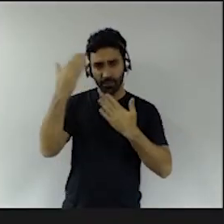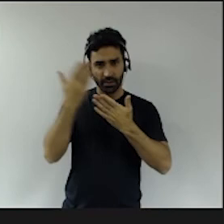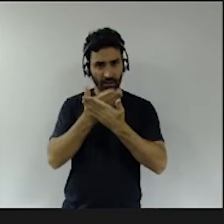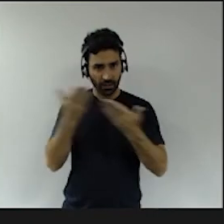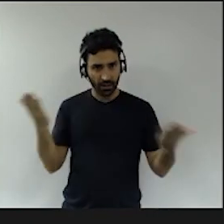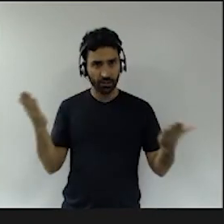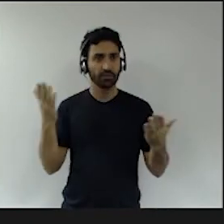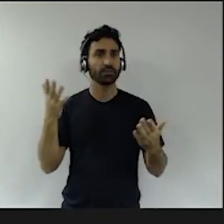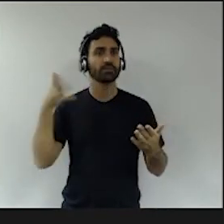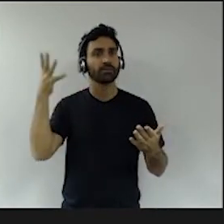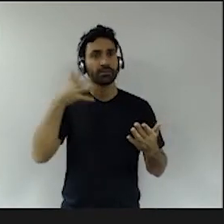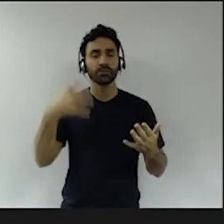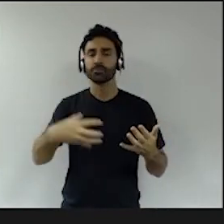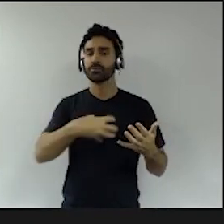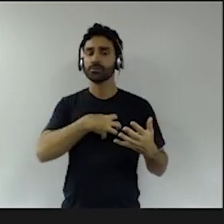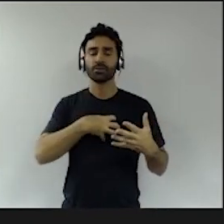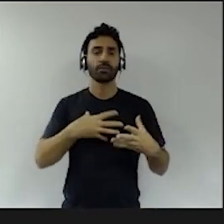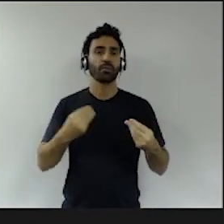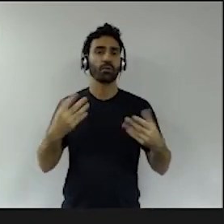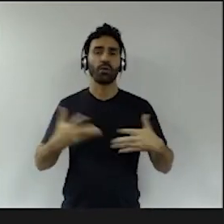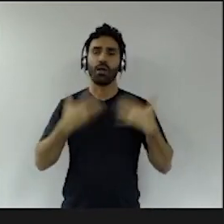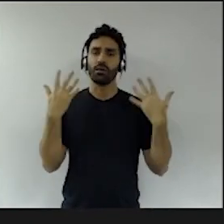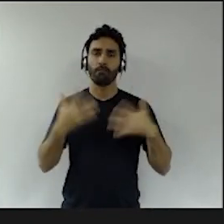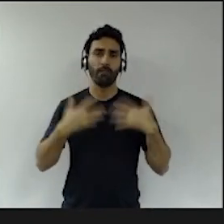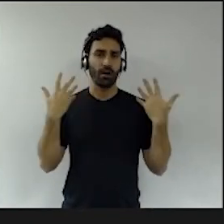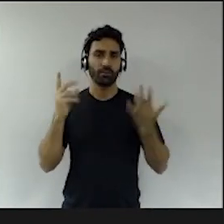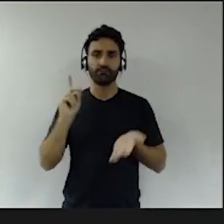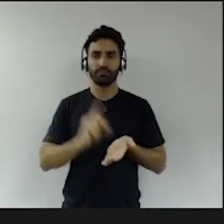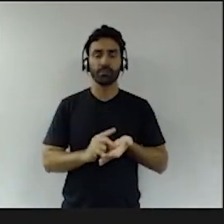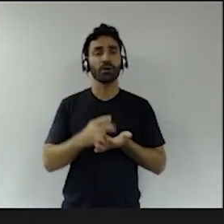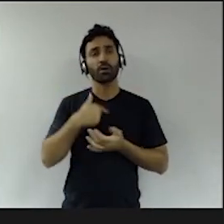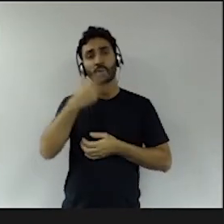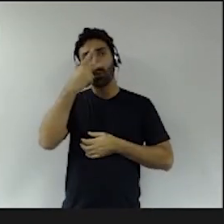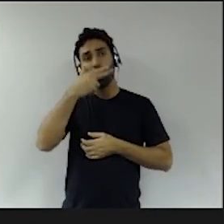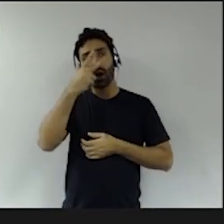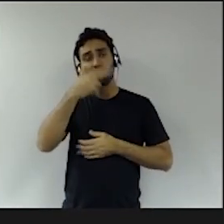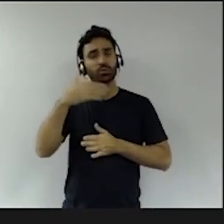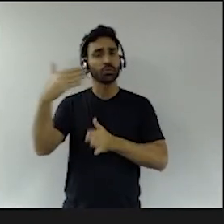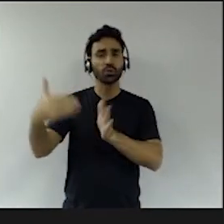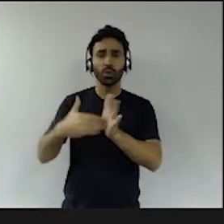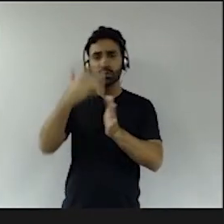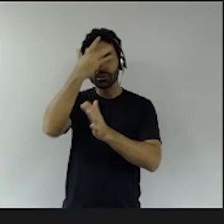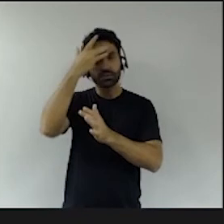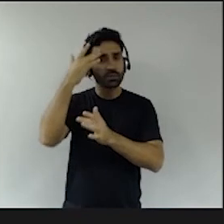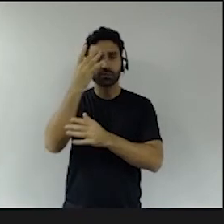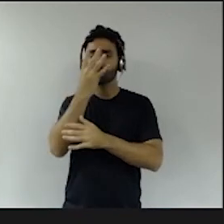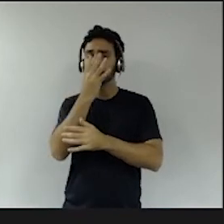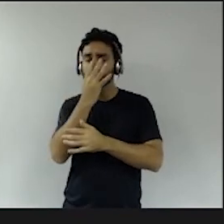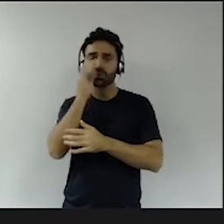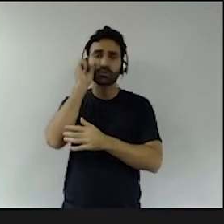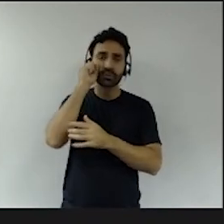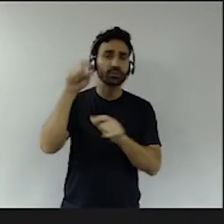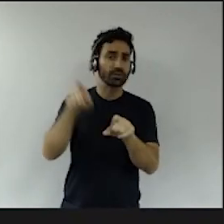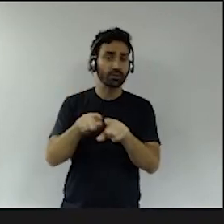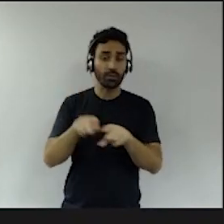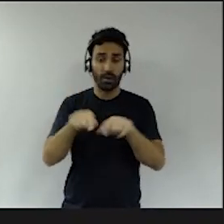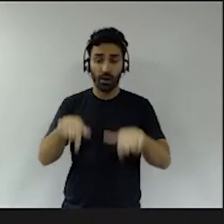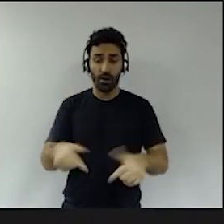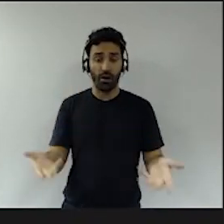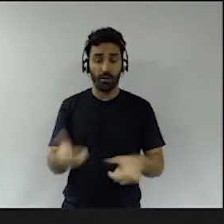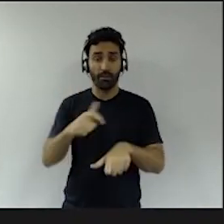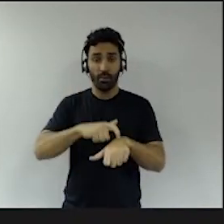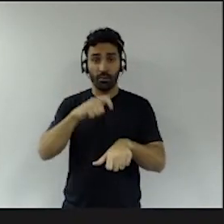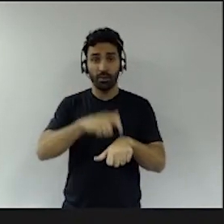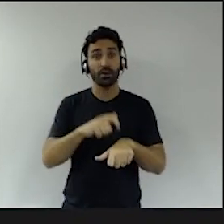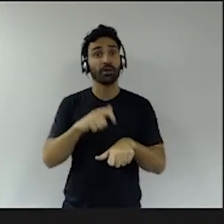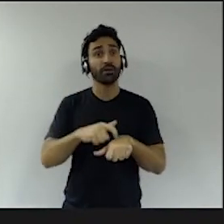ouvi-lo, me enche de ânimo, me enche de ânimo. E eu acho que a todos que estão nos escutando nesse momento,